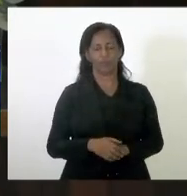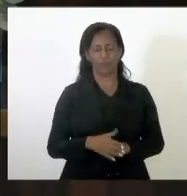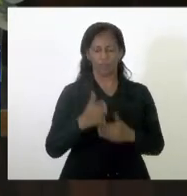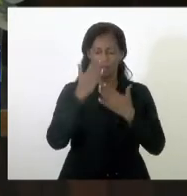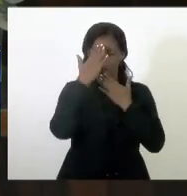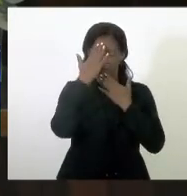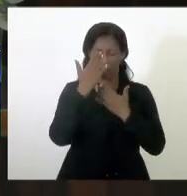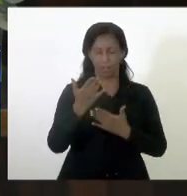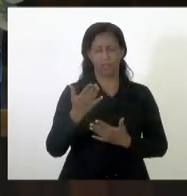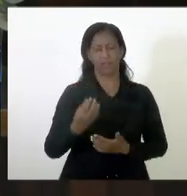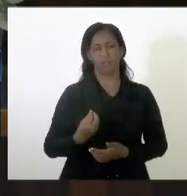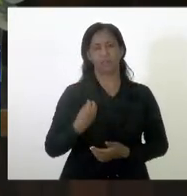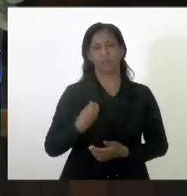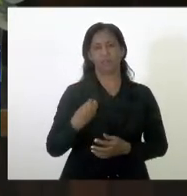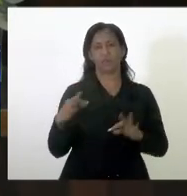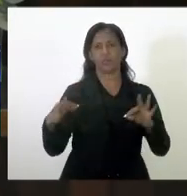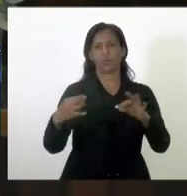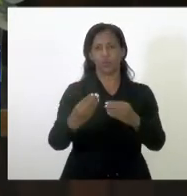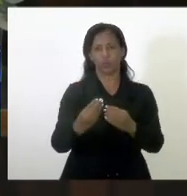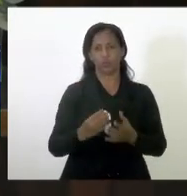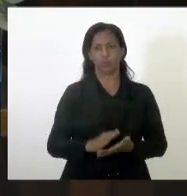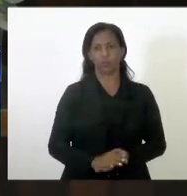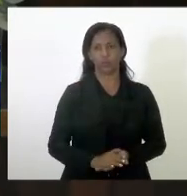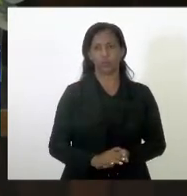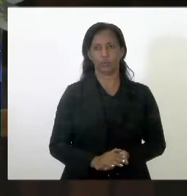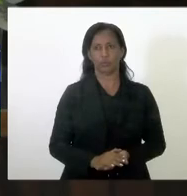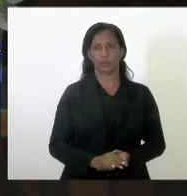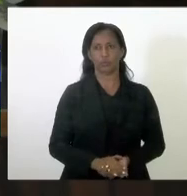agradecer a presença de todas e todos. Está